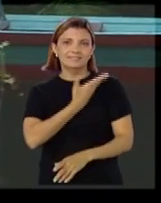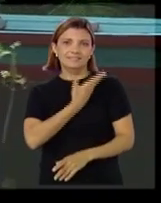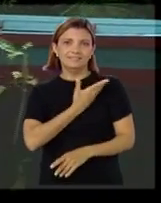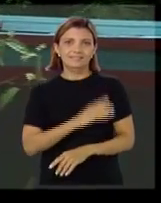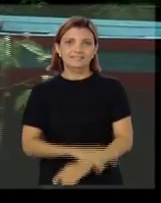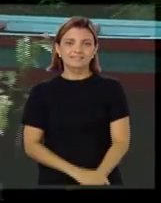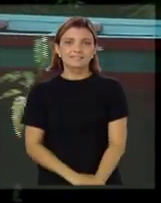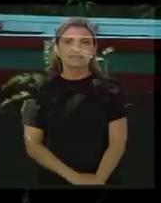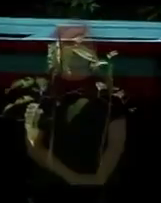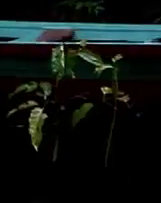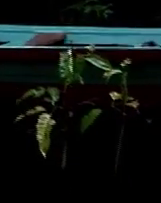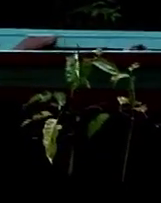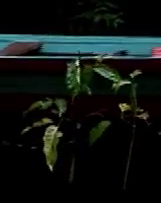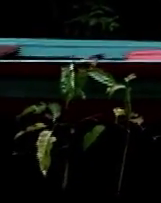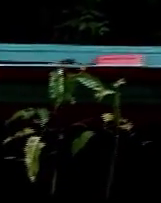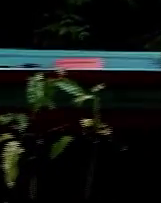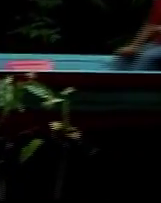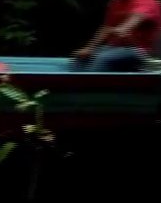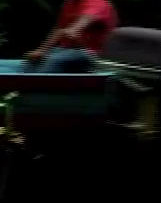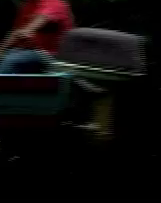sem furos, né?